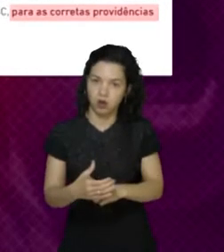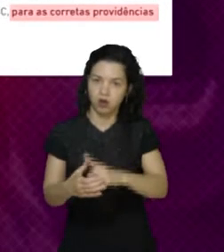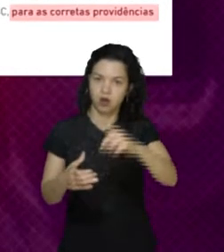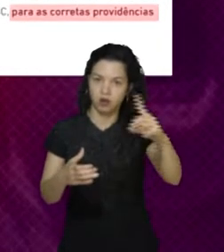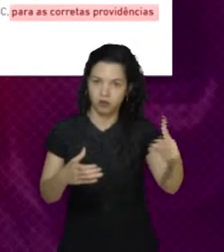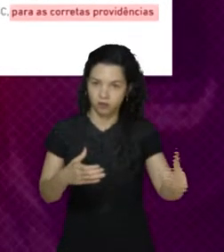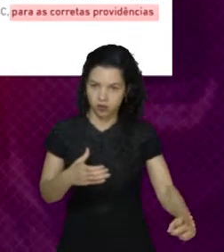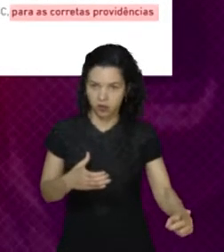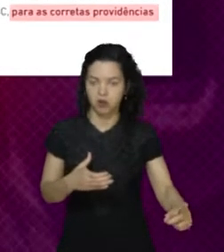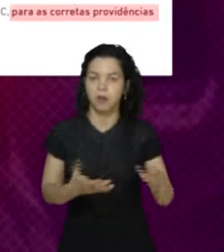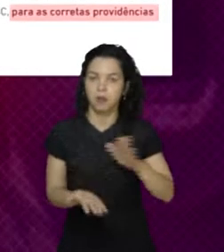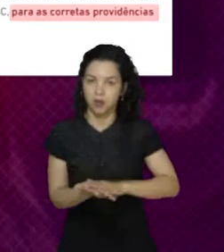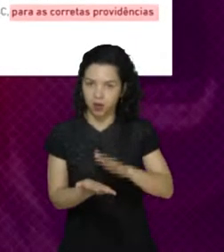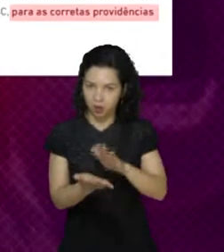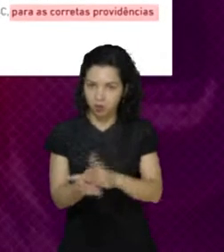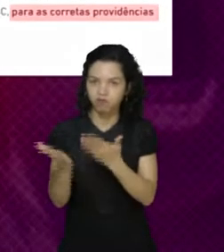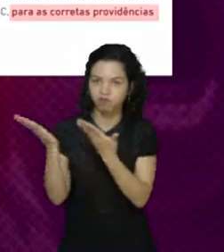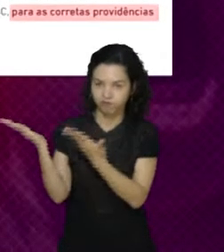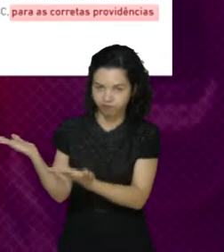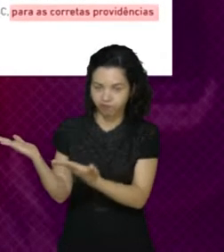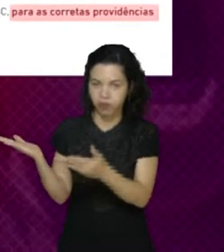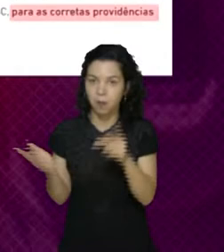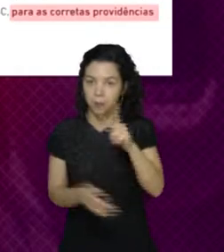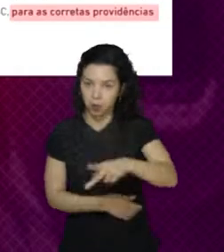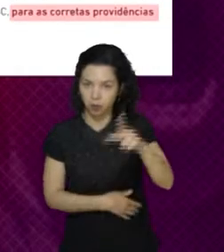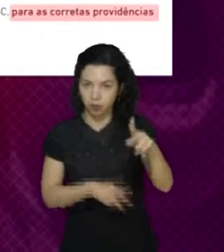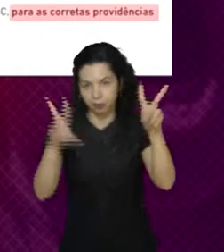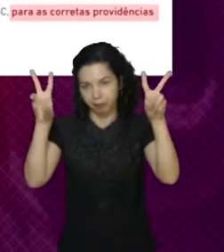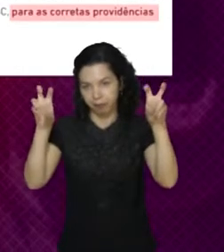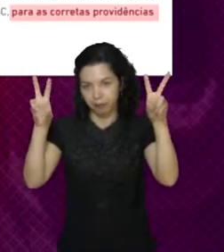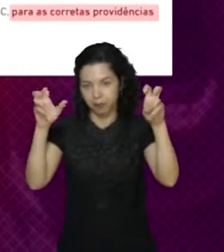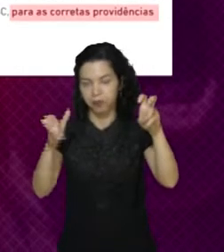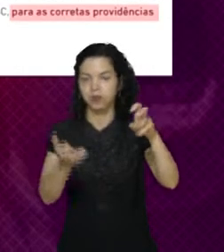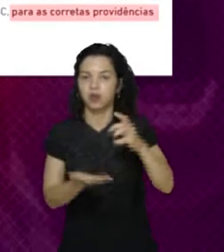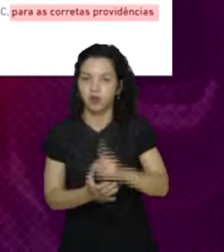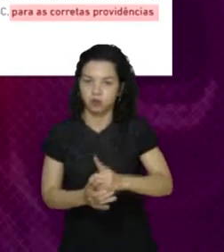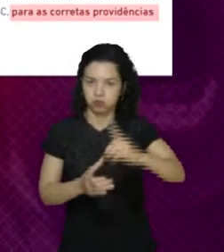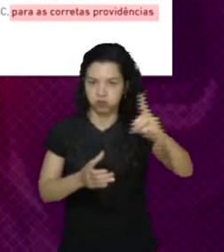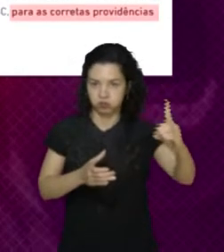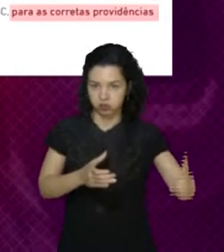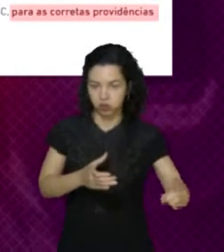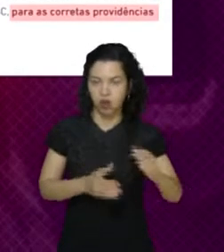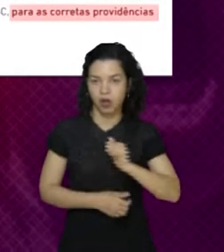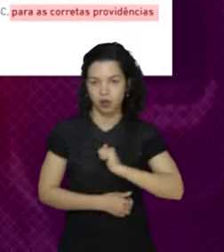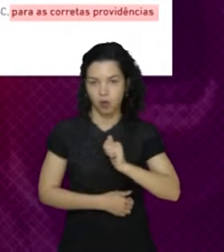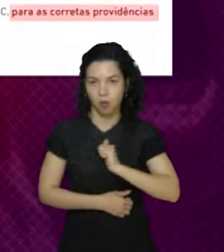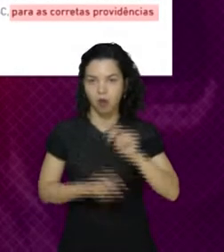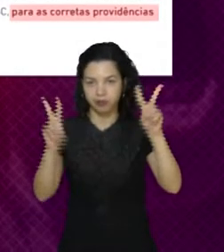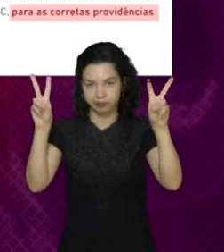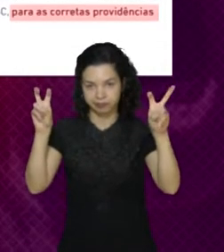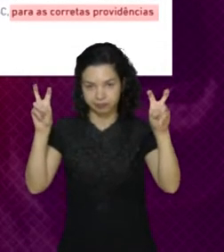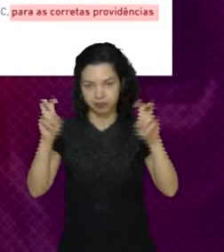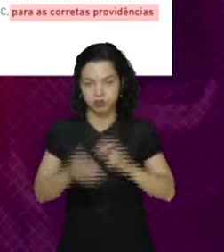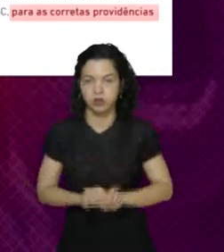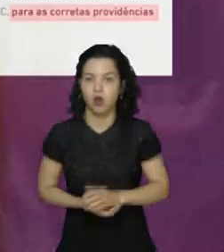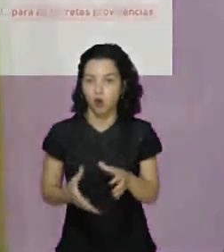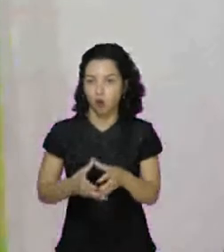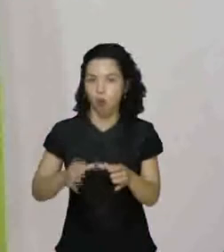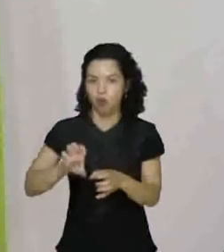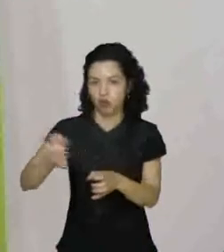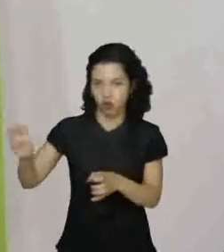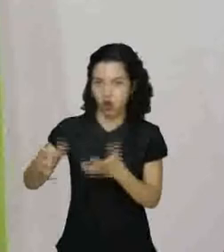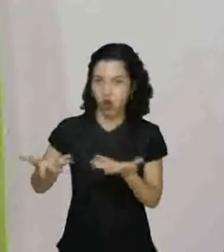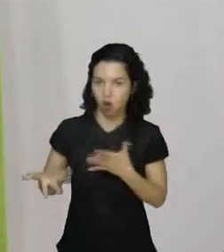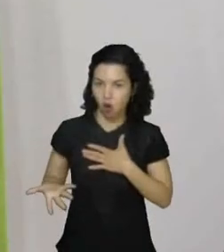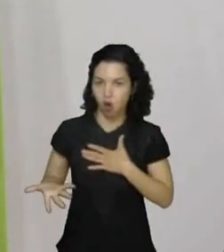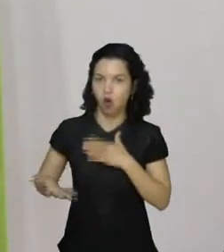por afastar esta, entre aspas, professora, entre aspas, antropóloga. Mas como a esquerda gosta de revirar as coisas, fazer tudo